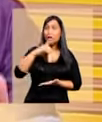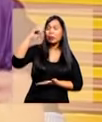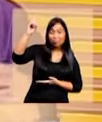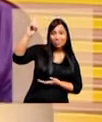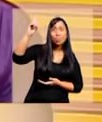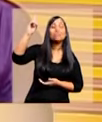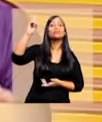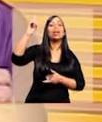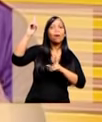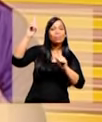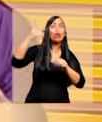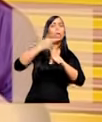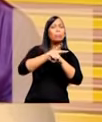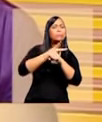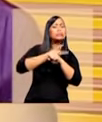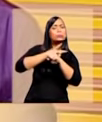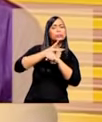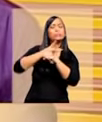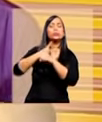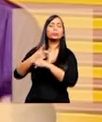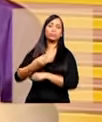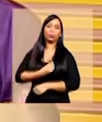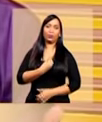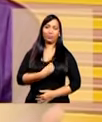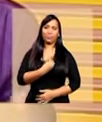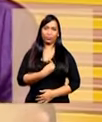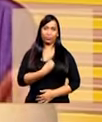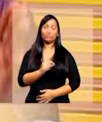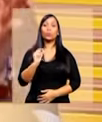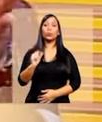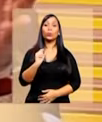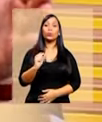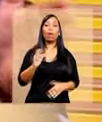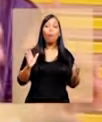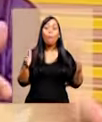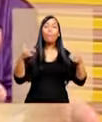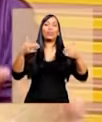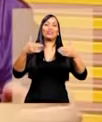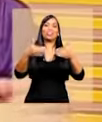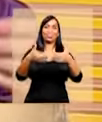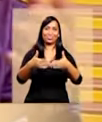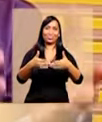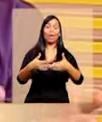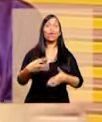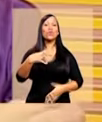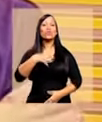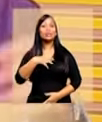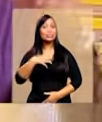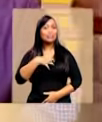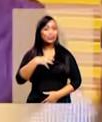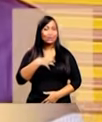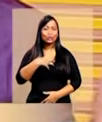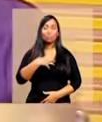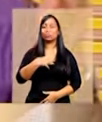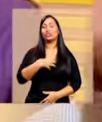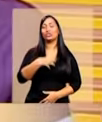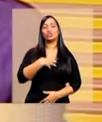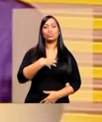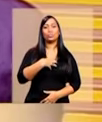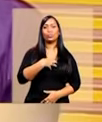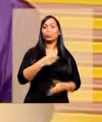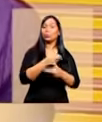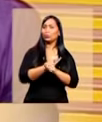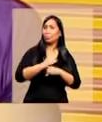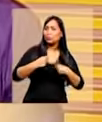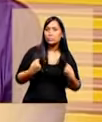fé em Deus, é que ela busca na sua vida uma direção, um sentido em torno justamente